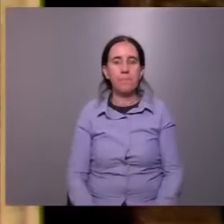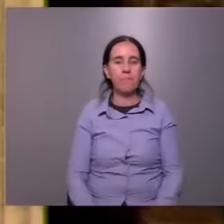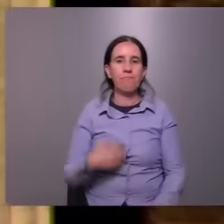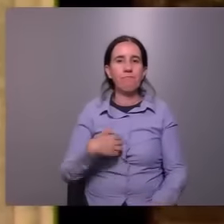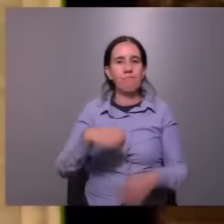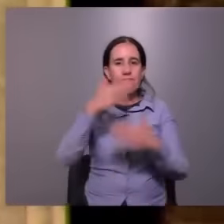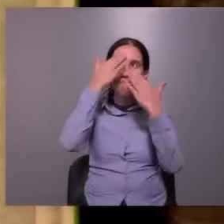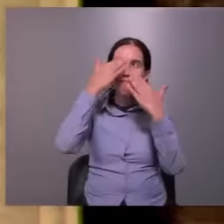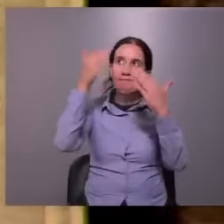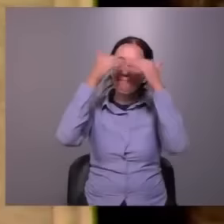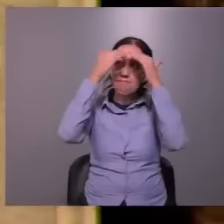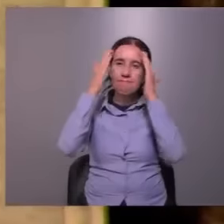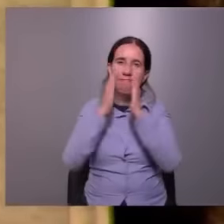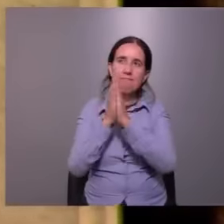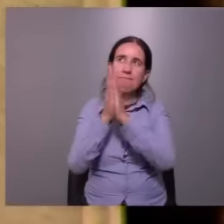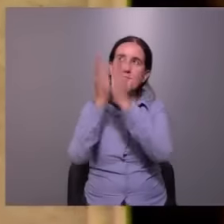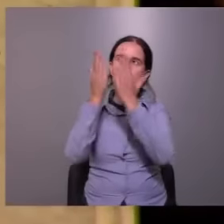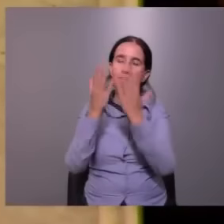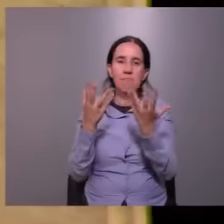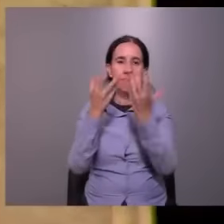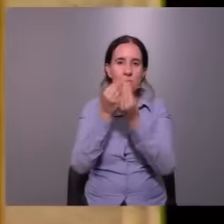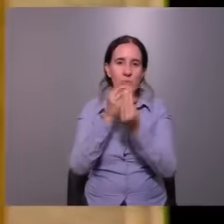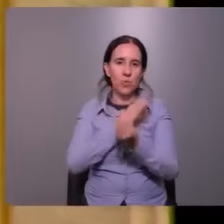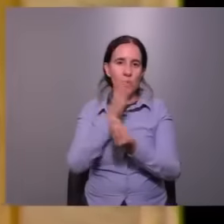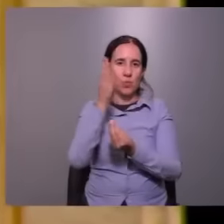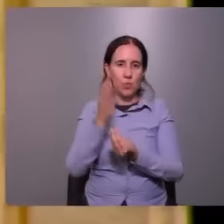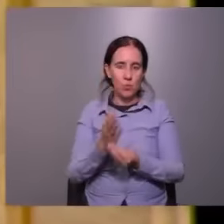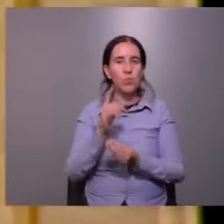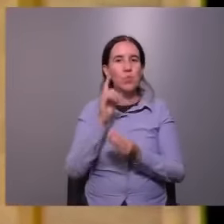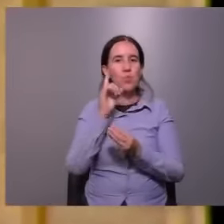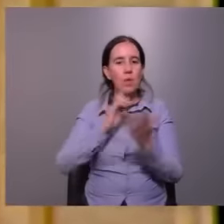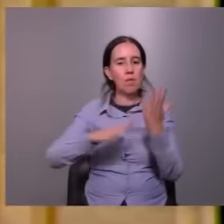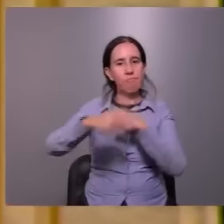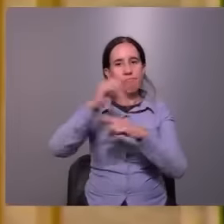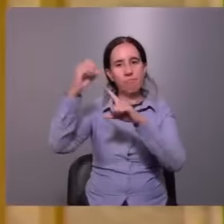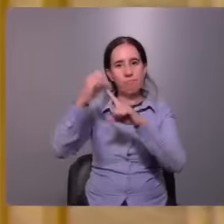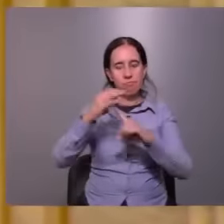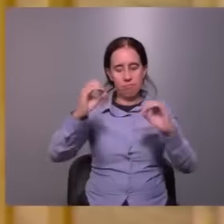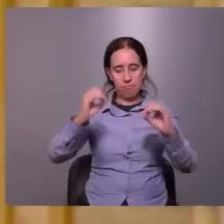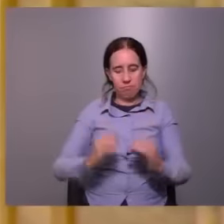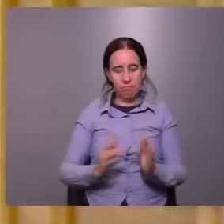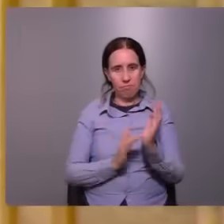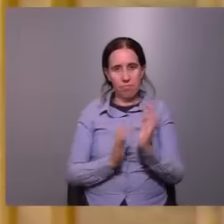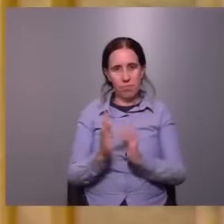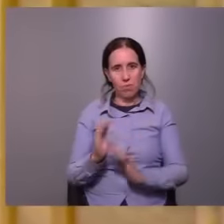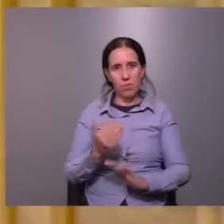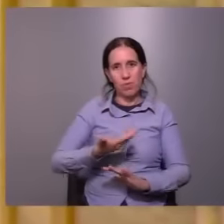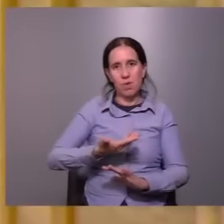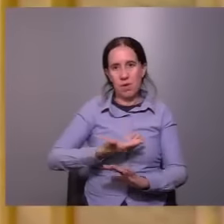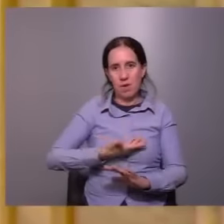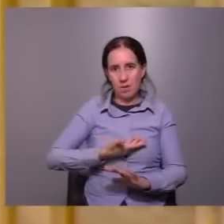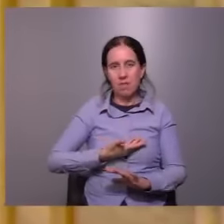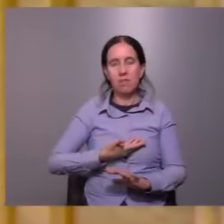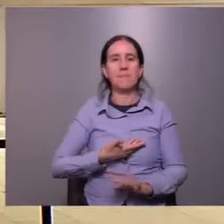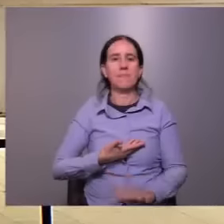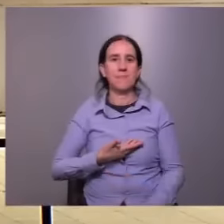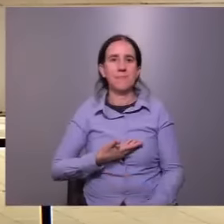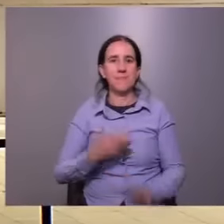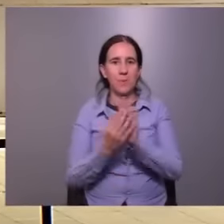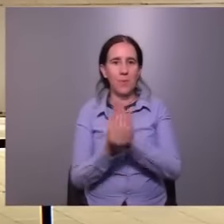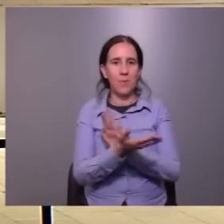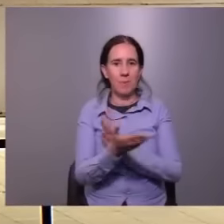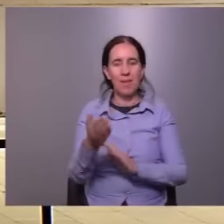pecadores, agora e na hora da nossa morte. Amém. Dios te salve María, llena eres de gracia, el Señor es